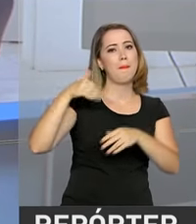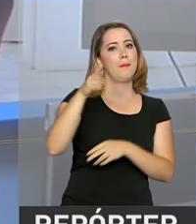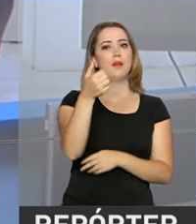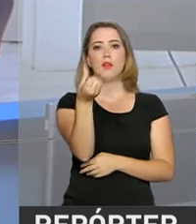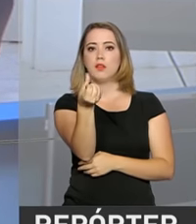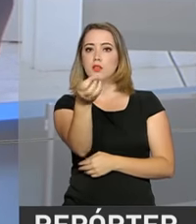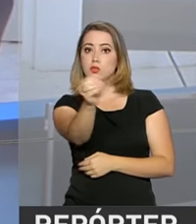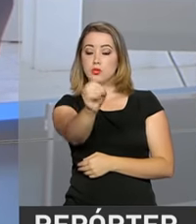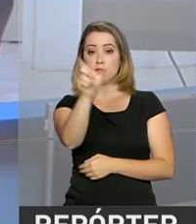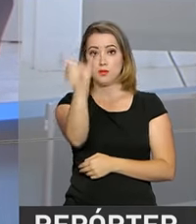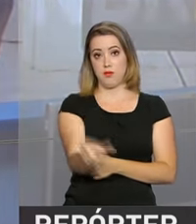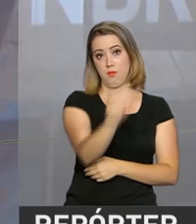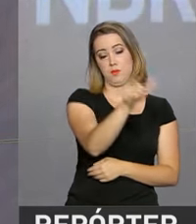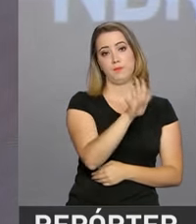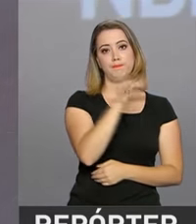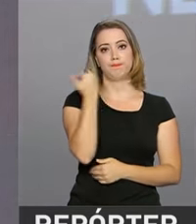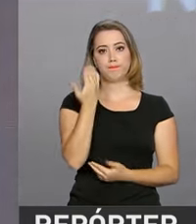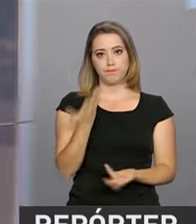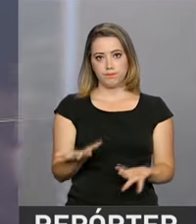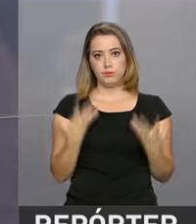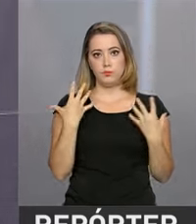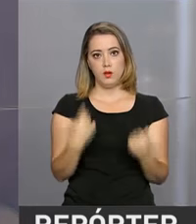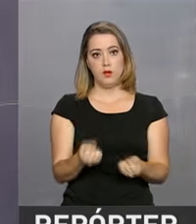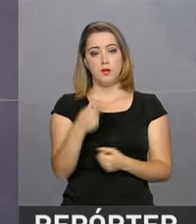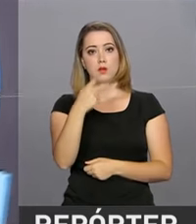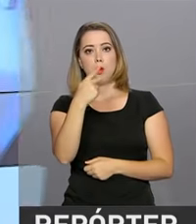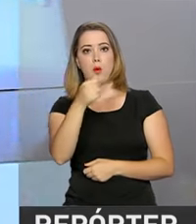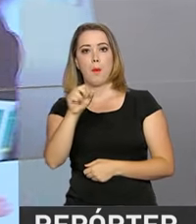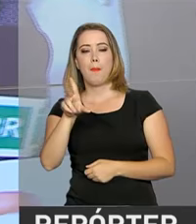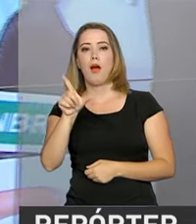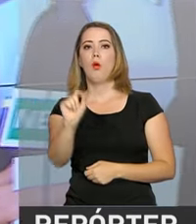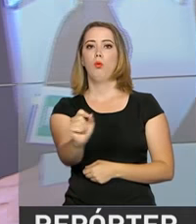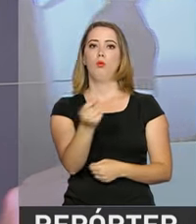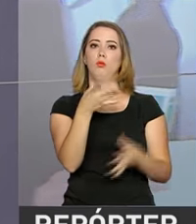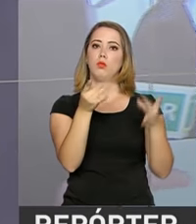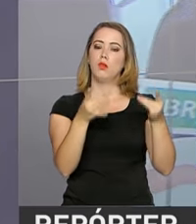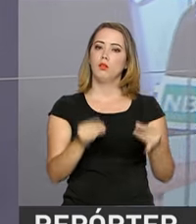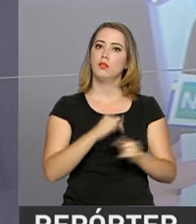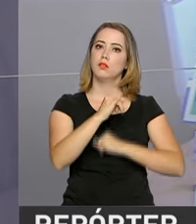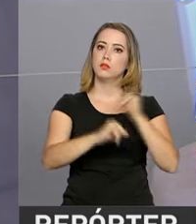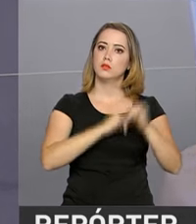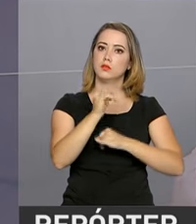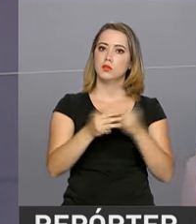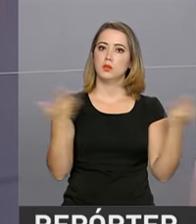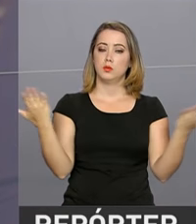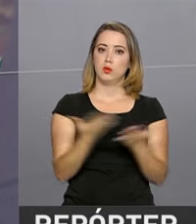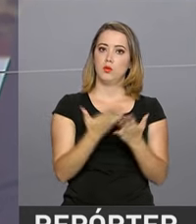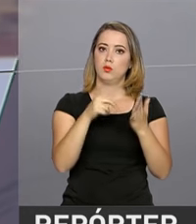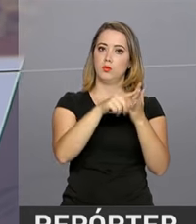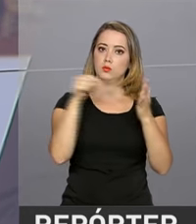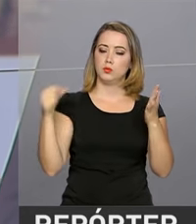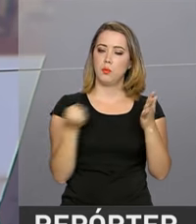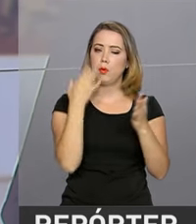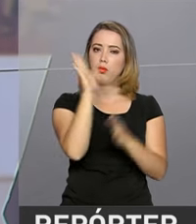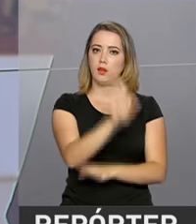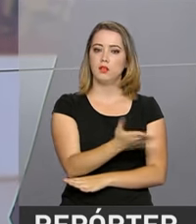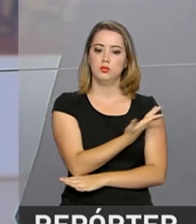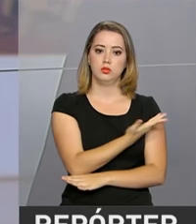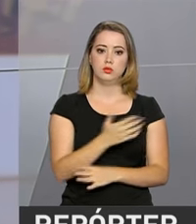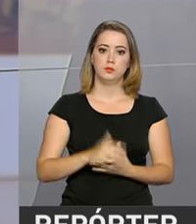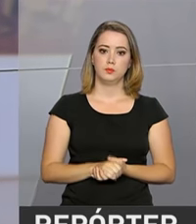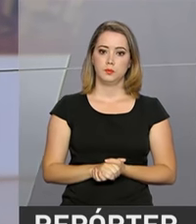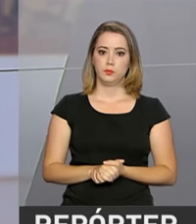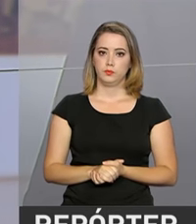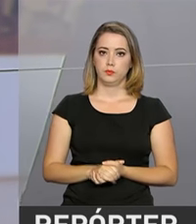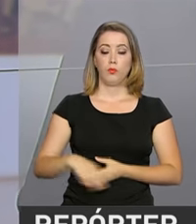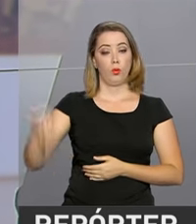mortos vamos ao vivo conversar com o repórter Paulo lávia que tem mais informações pra gente lá do Palácio Planalto Oi Paulo Boa tarde